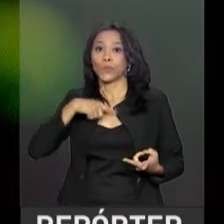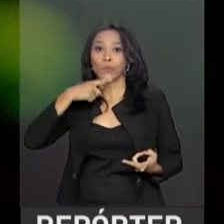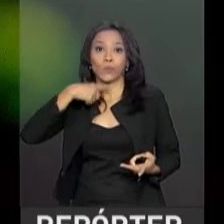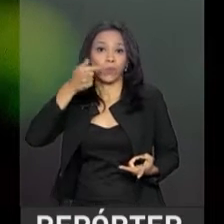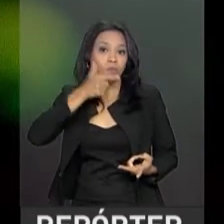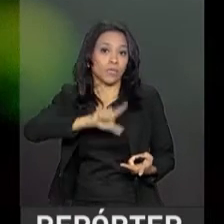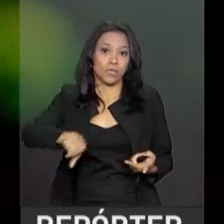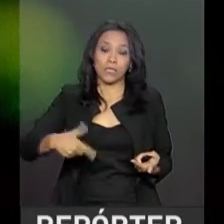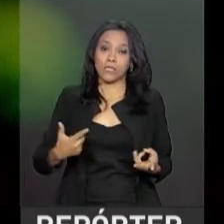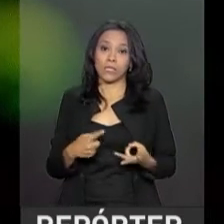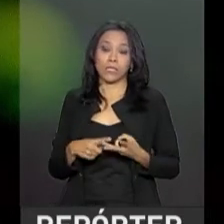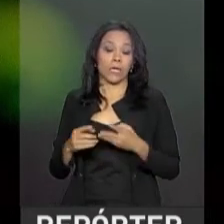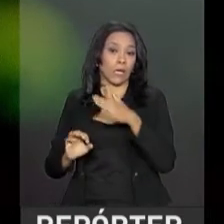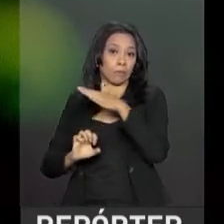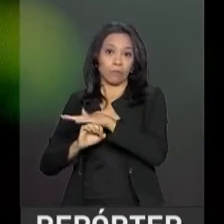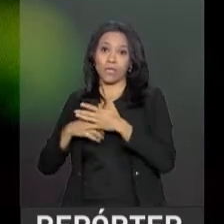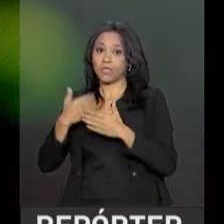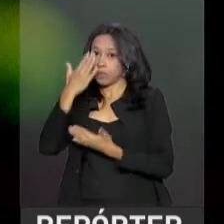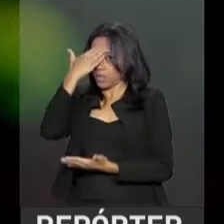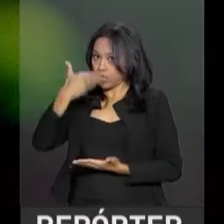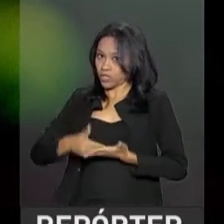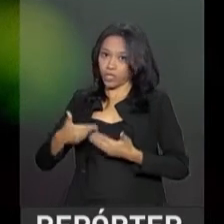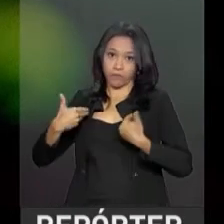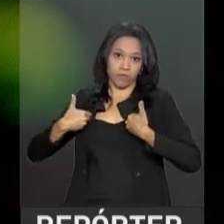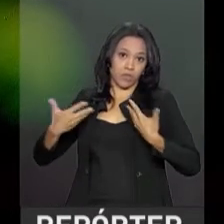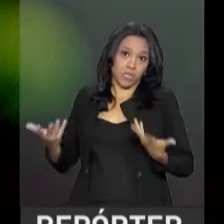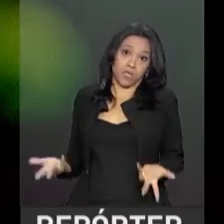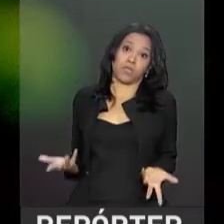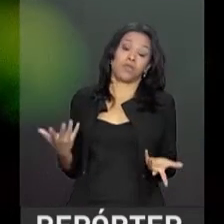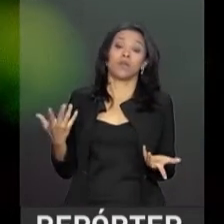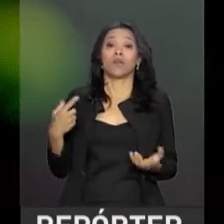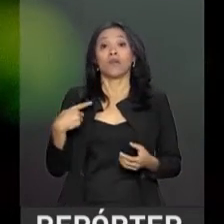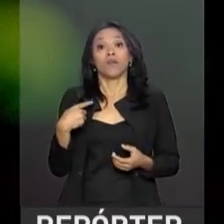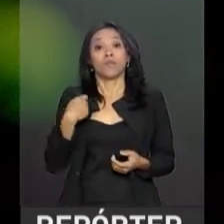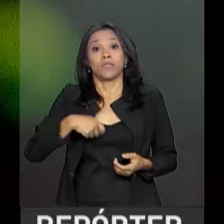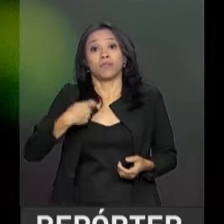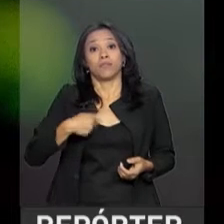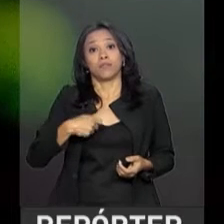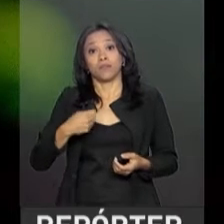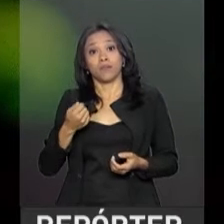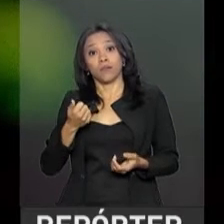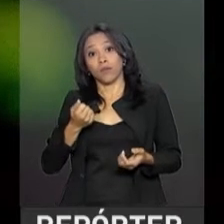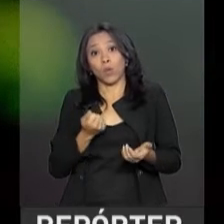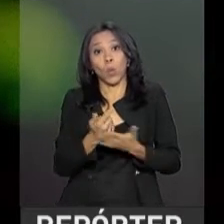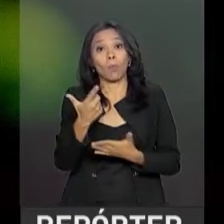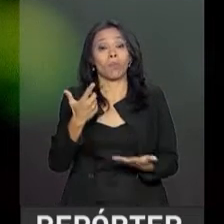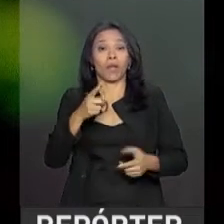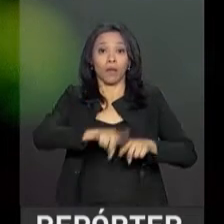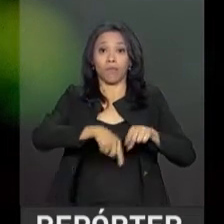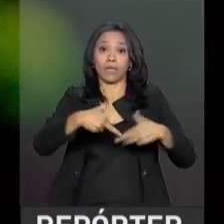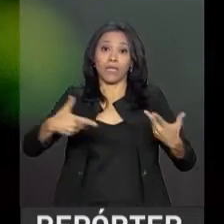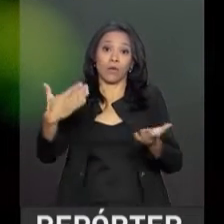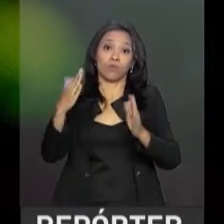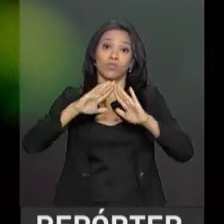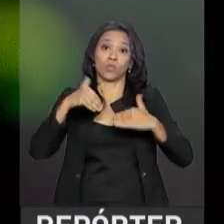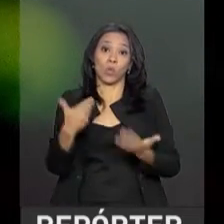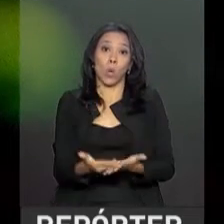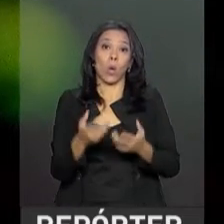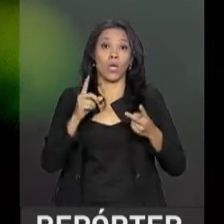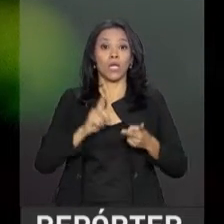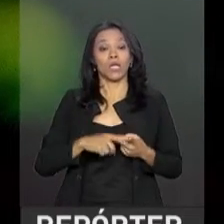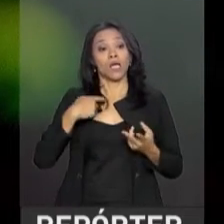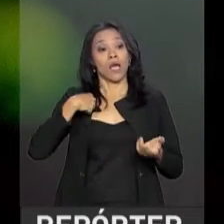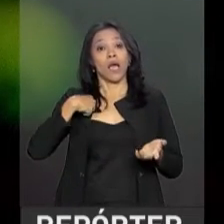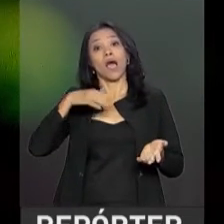da imobiliária não conseguir acreditar em mim, de precisar ter um crédito para comprar material escolar e não conseguir, de querer matricular minha filha